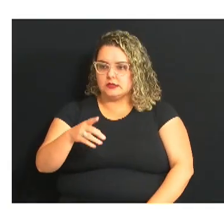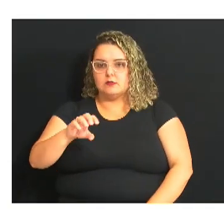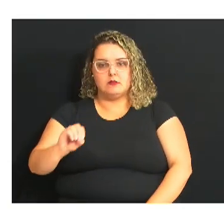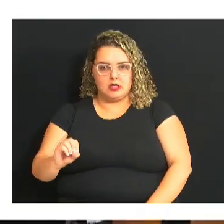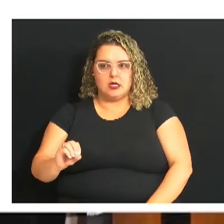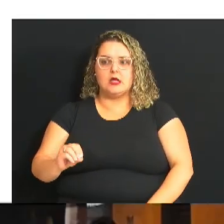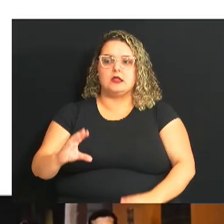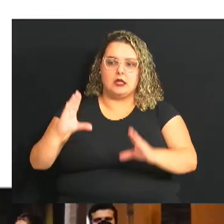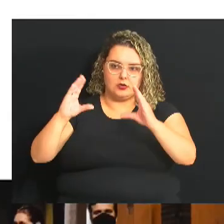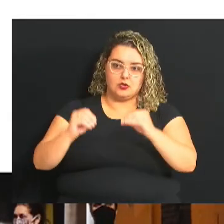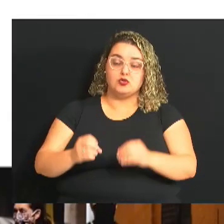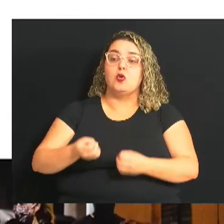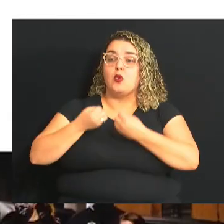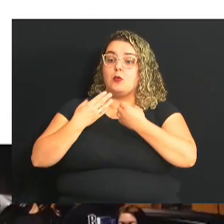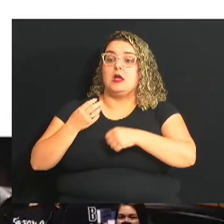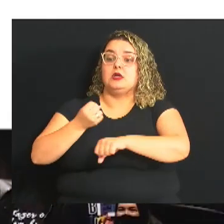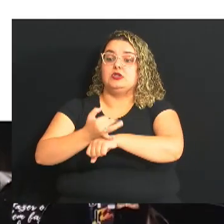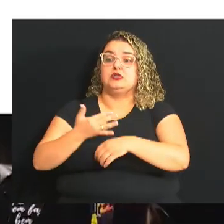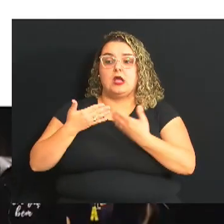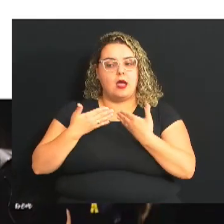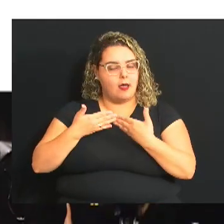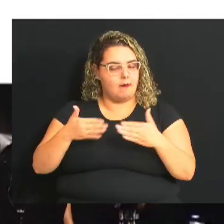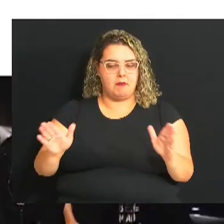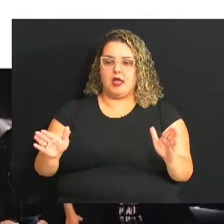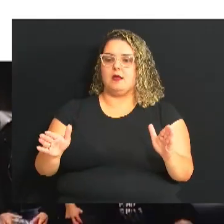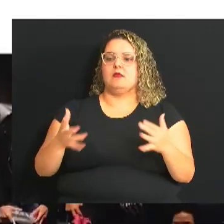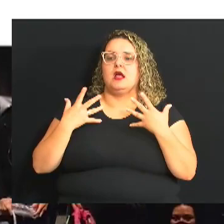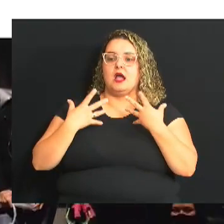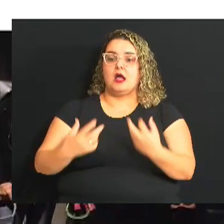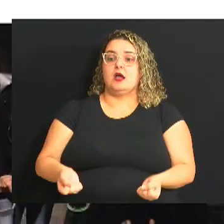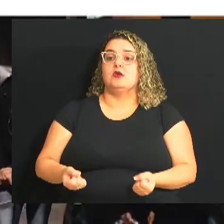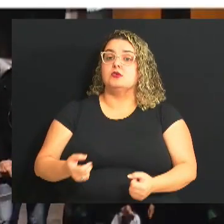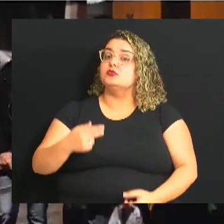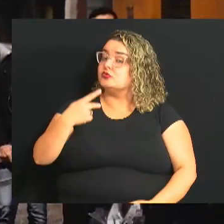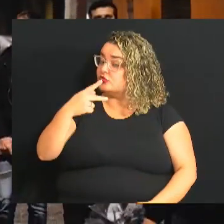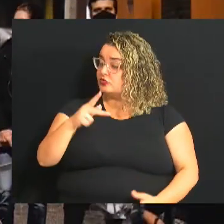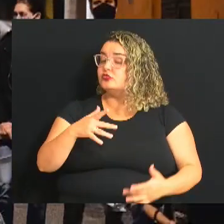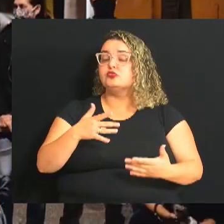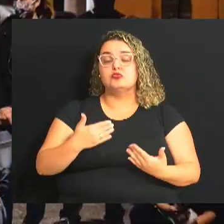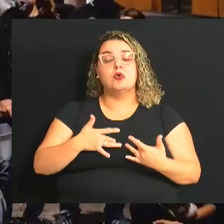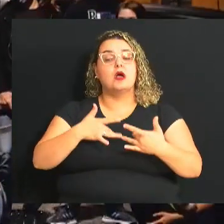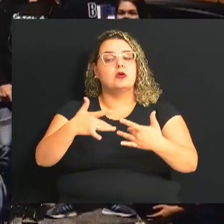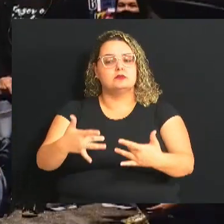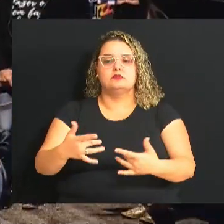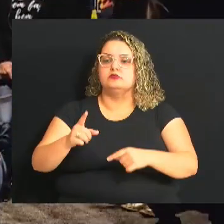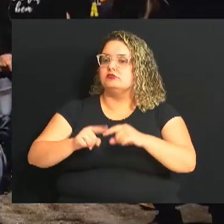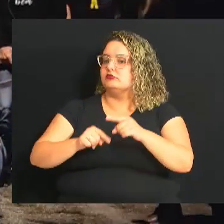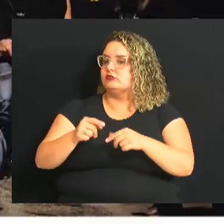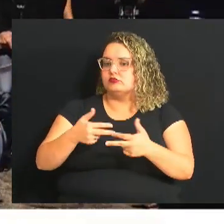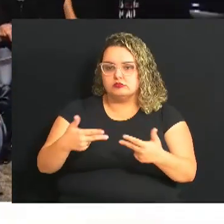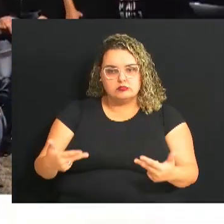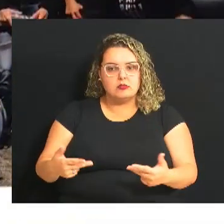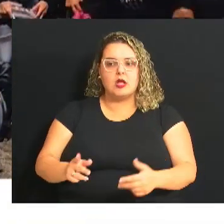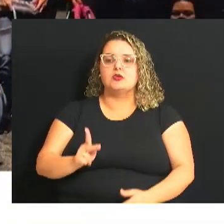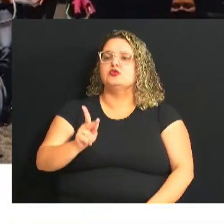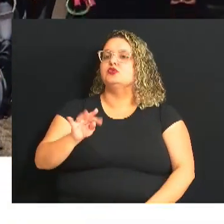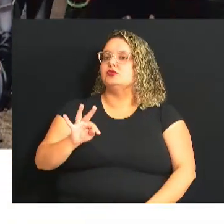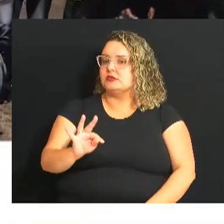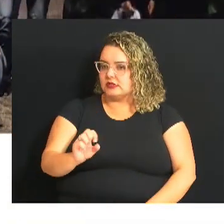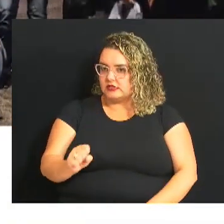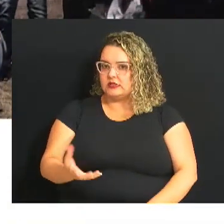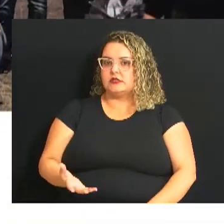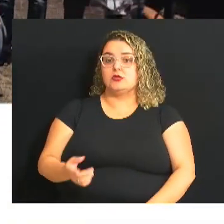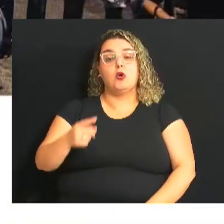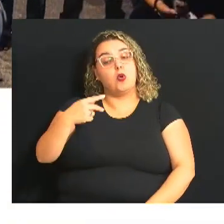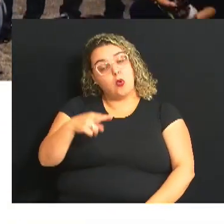Bem da Madrugada está de braços abertos para receber sua doação, seja de materiais para os kits, seja do seu